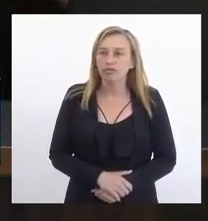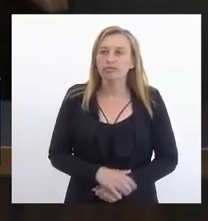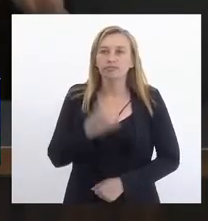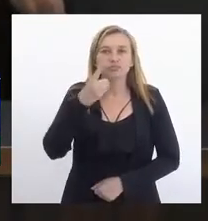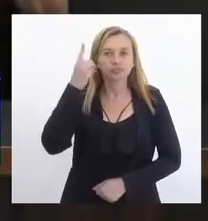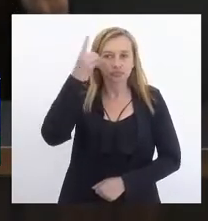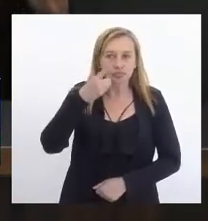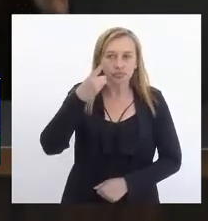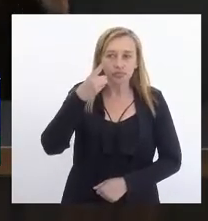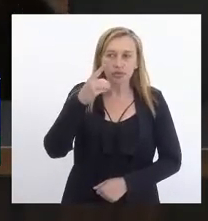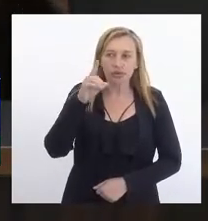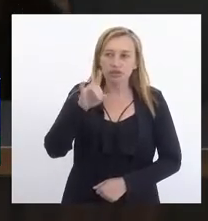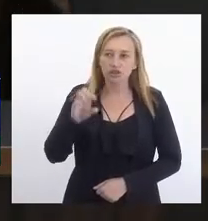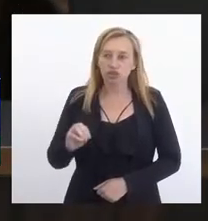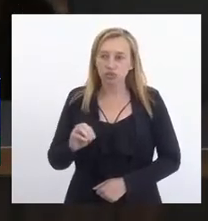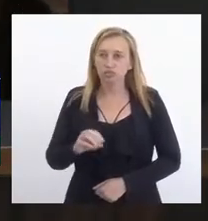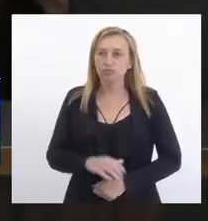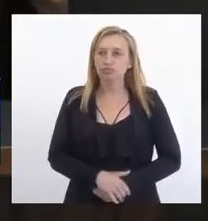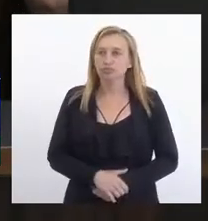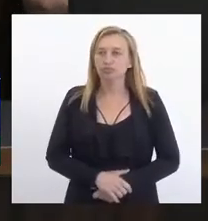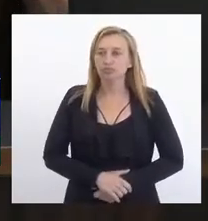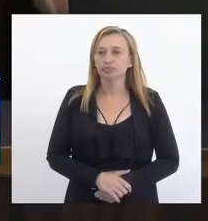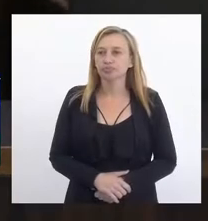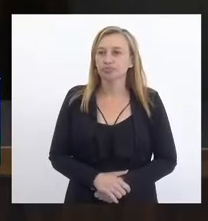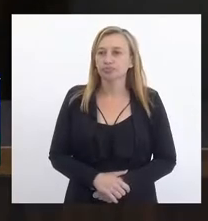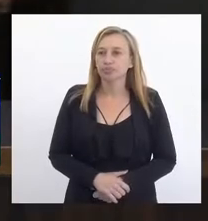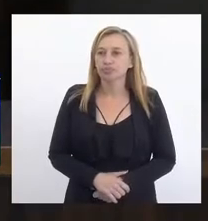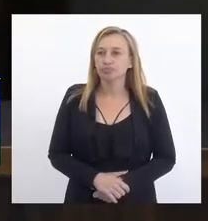deputado Marcelo Dino,